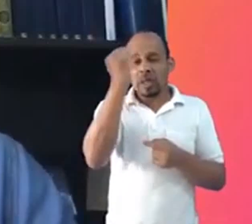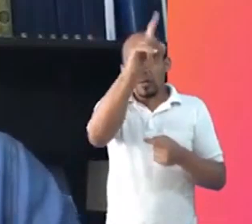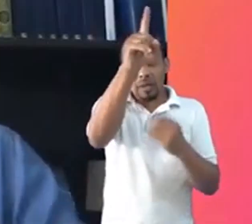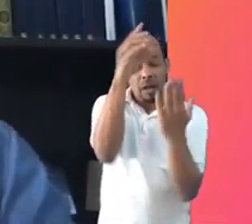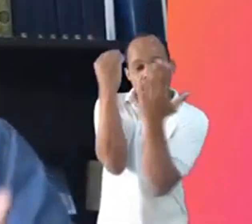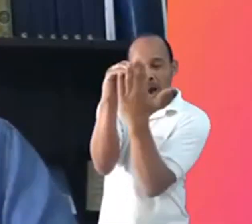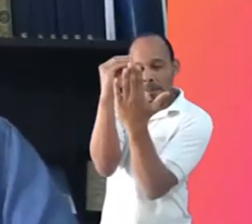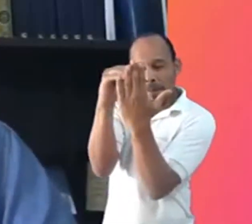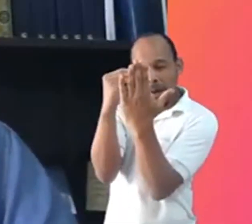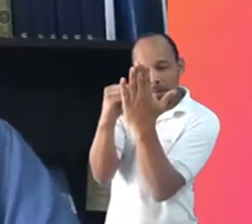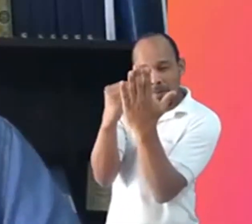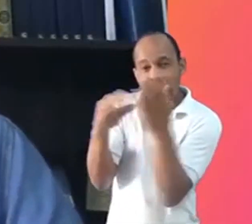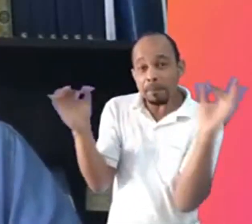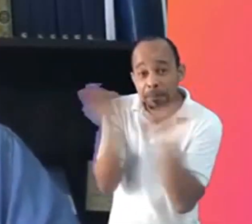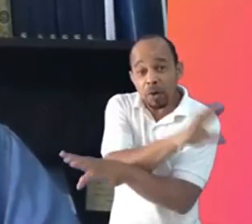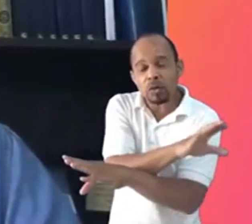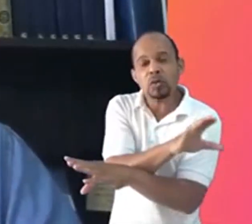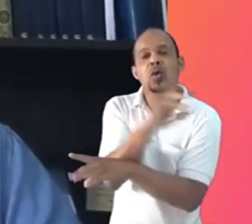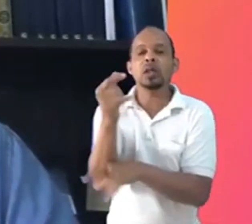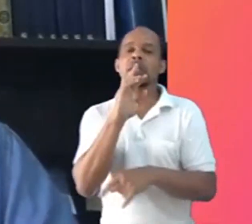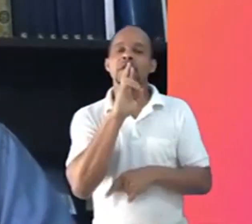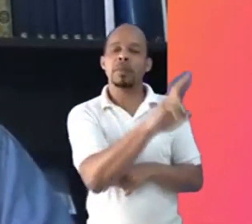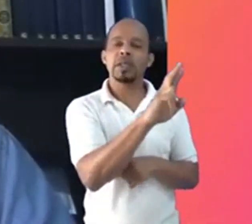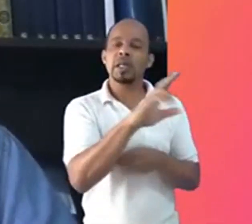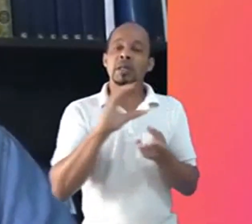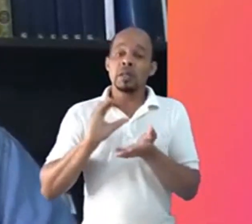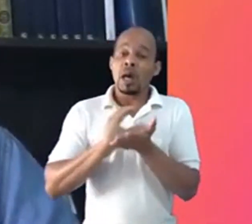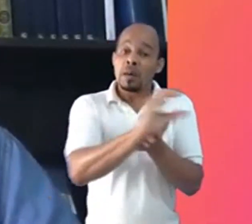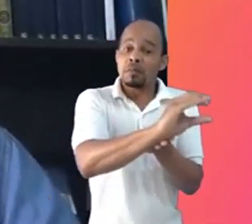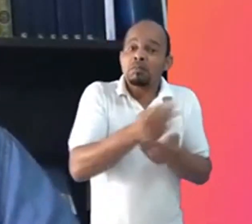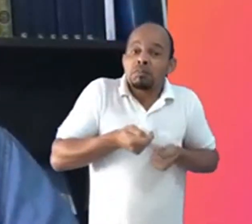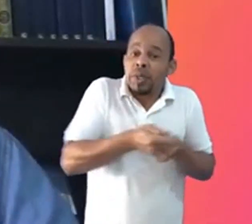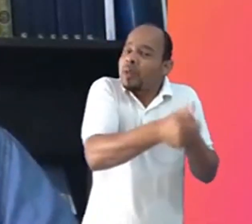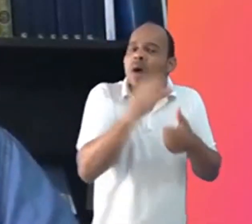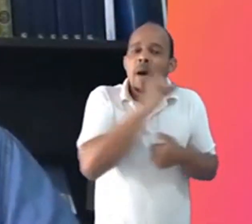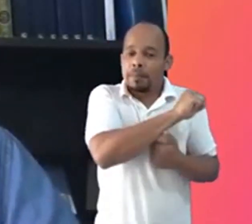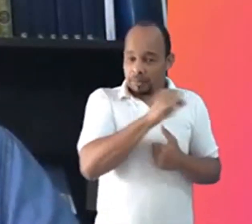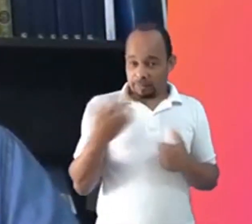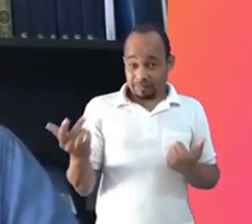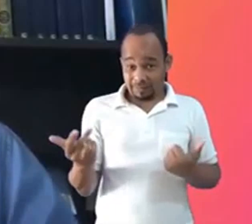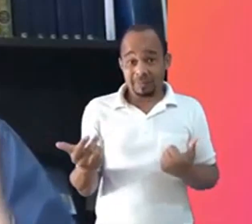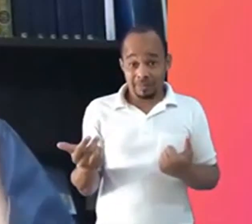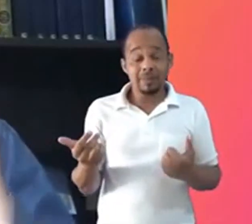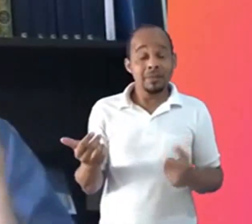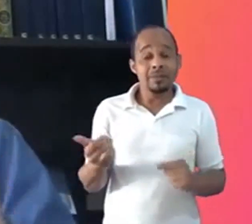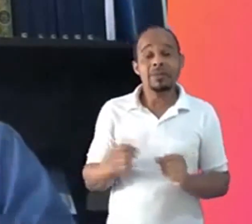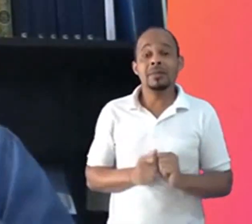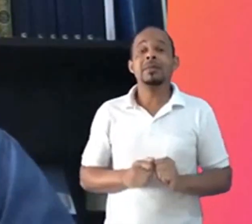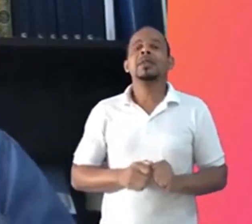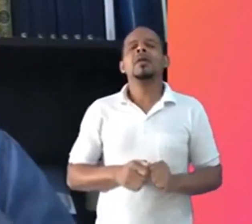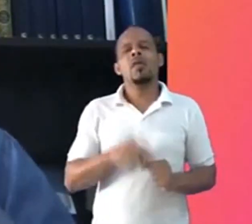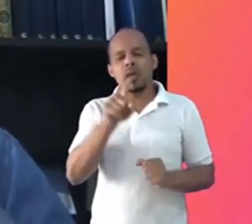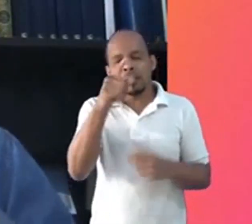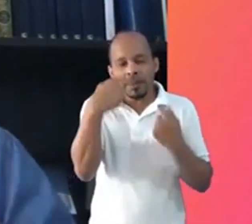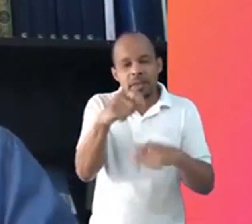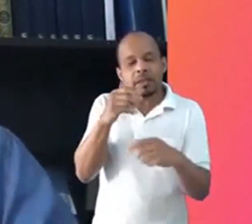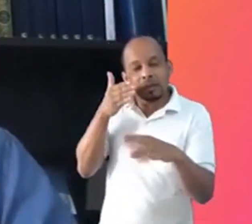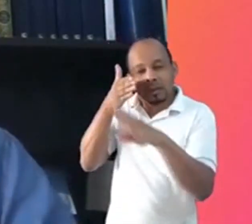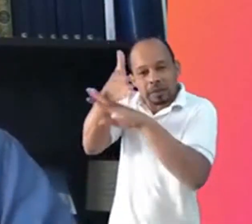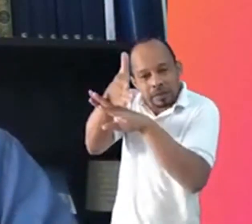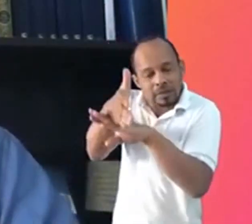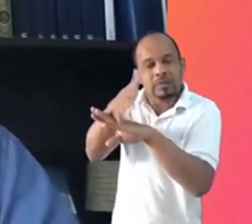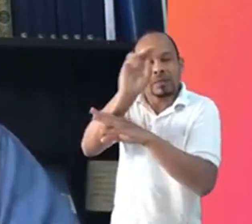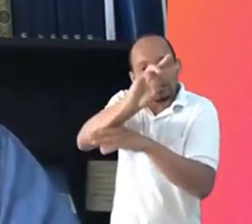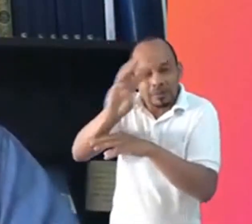solicitação, a gente vai muito mais rapidamente responder e liberar os benefícios para você, né? Então, vá lá nas dúvidas frequentes, vá